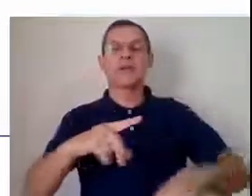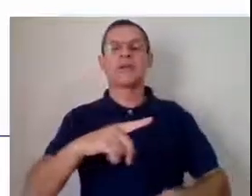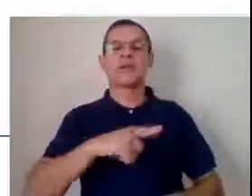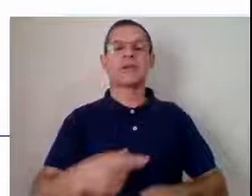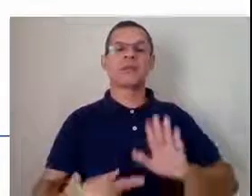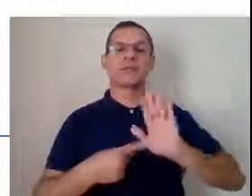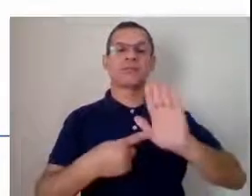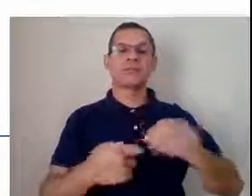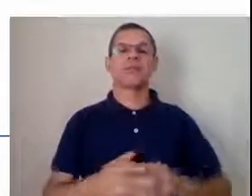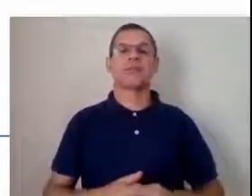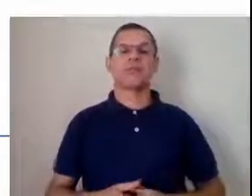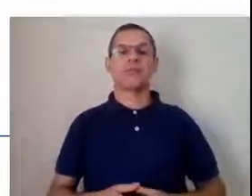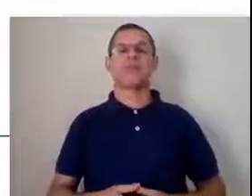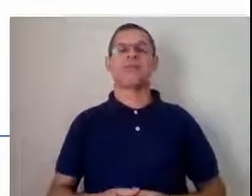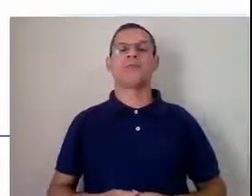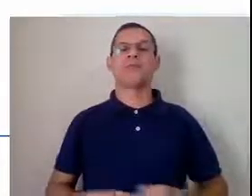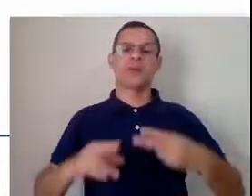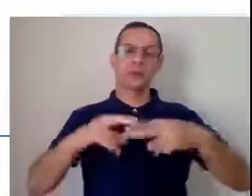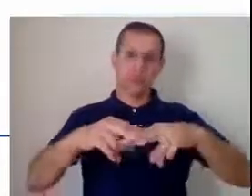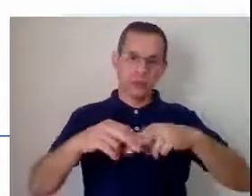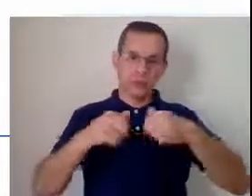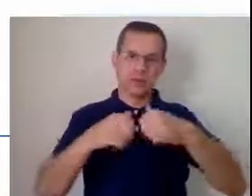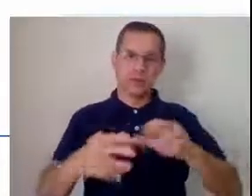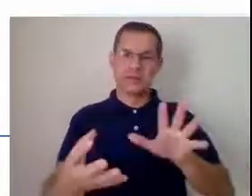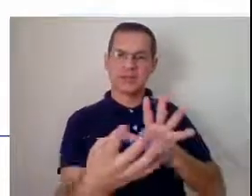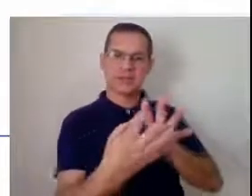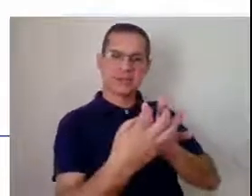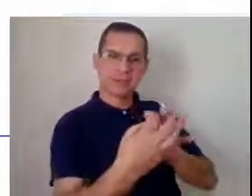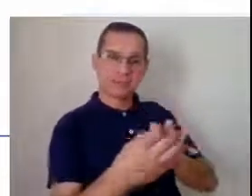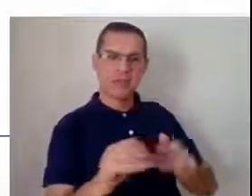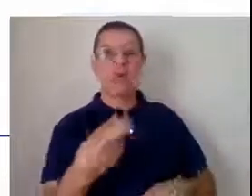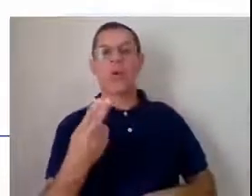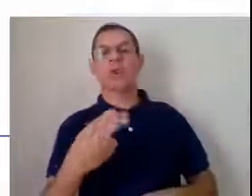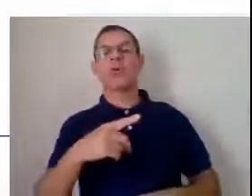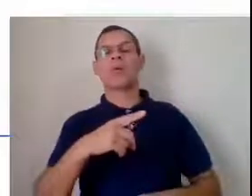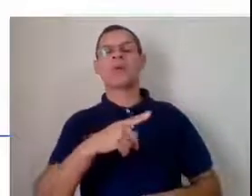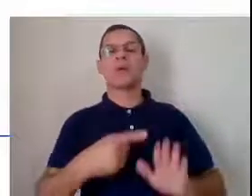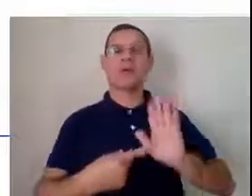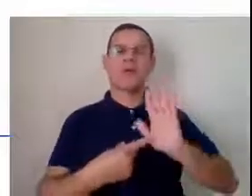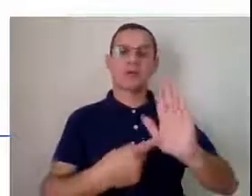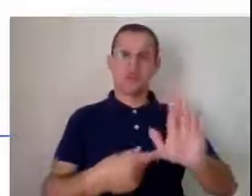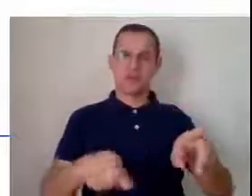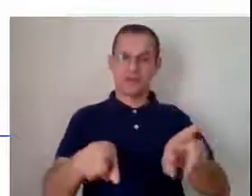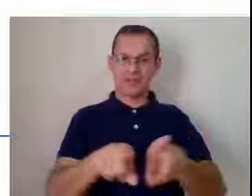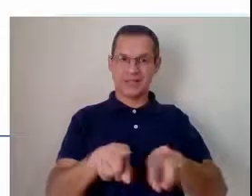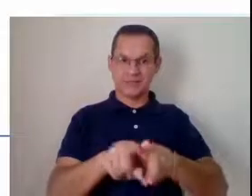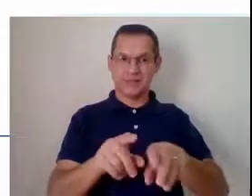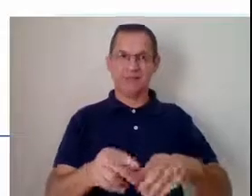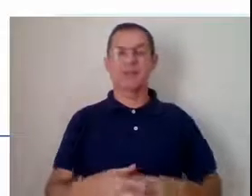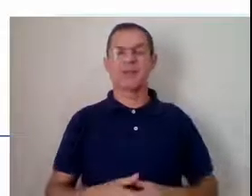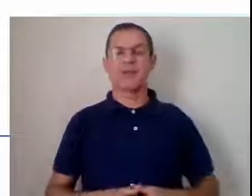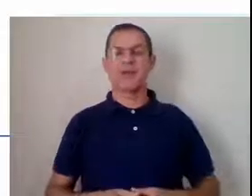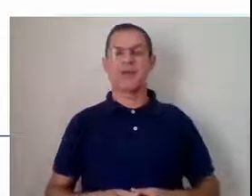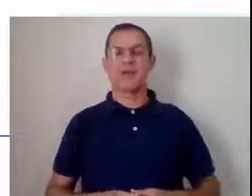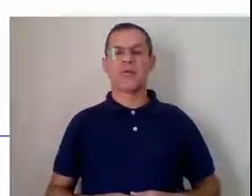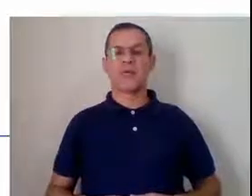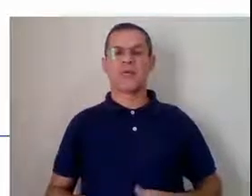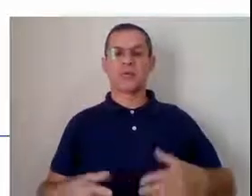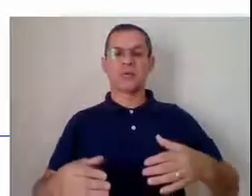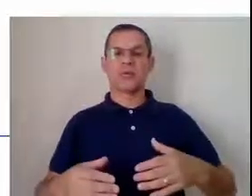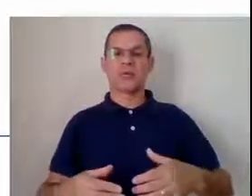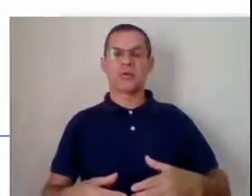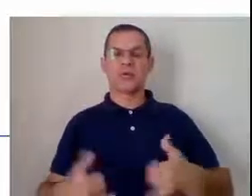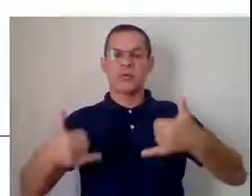ser representado por esse símbolo ou ele pode ser representado por uma chave aberta